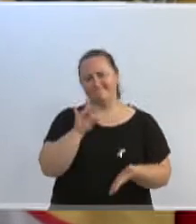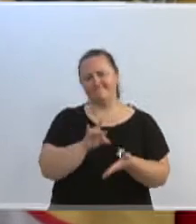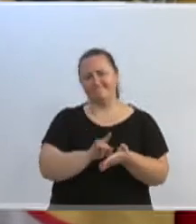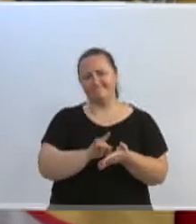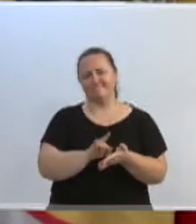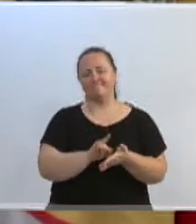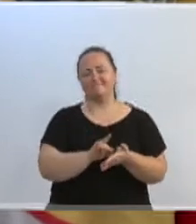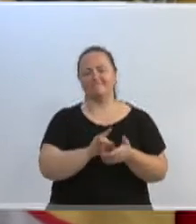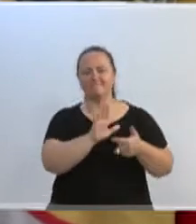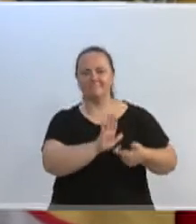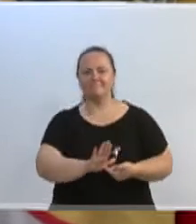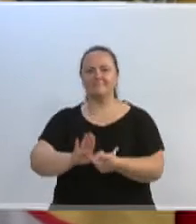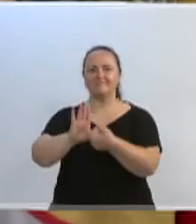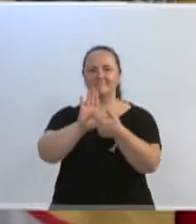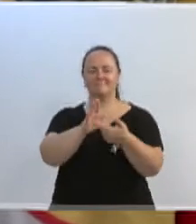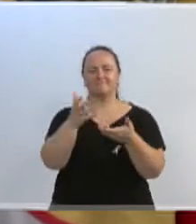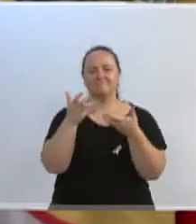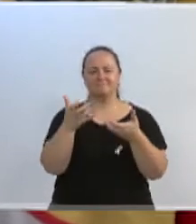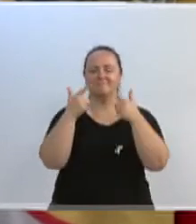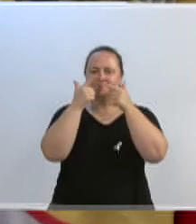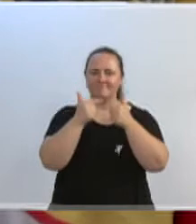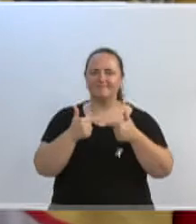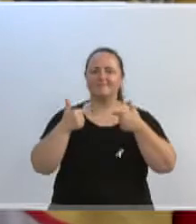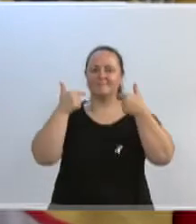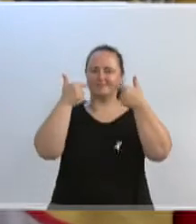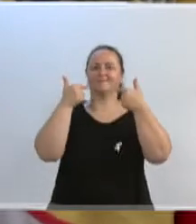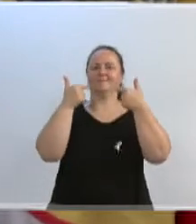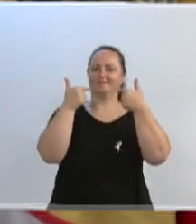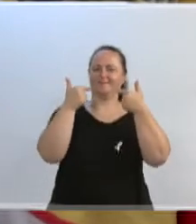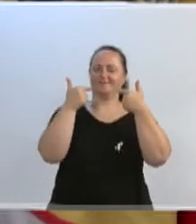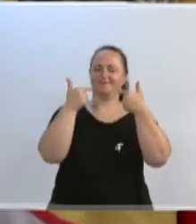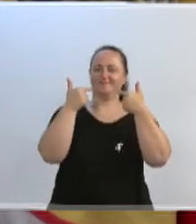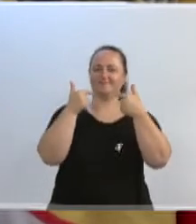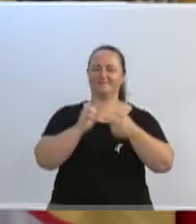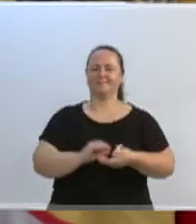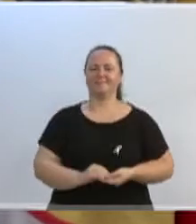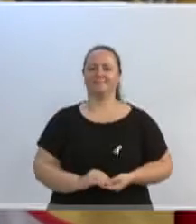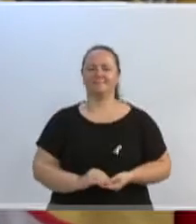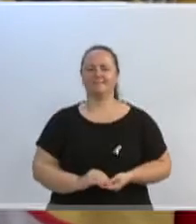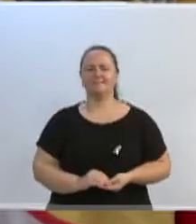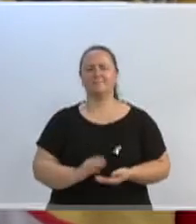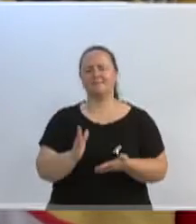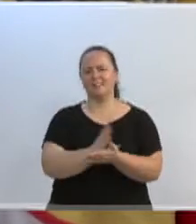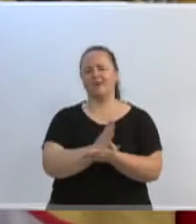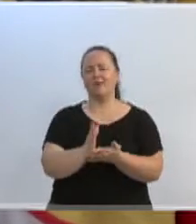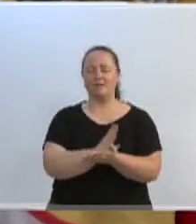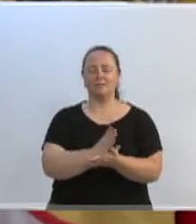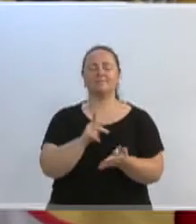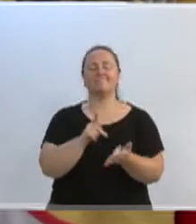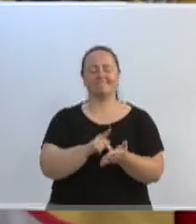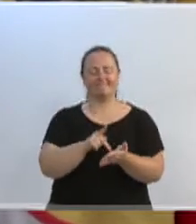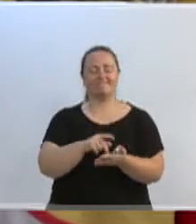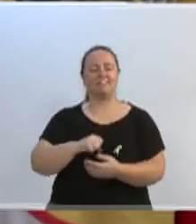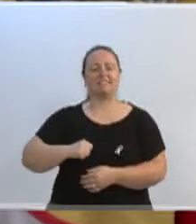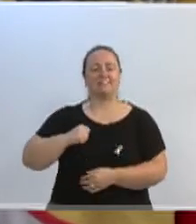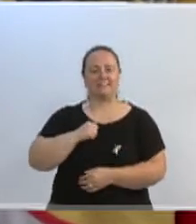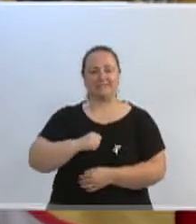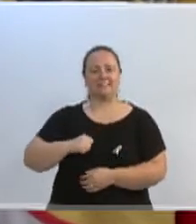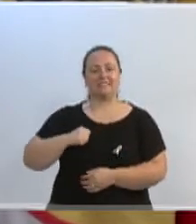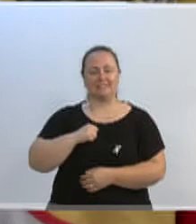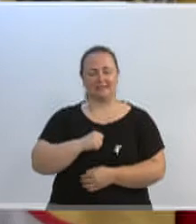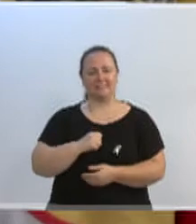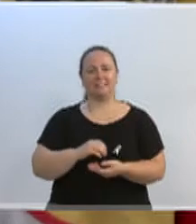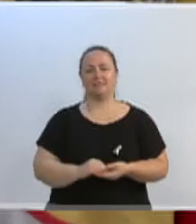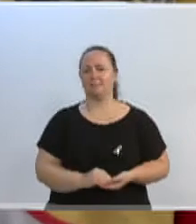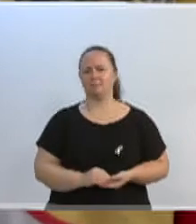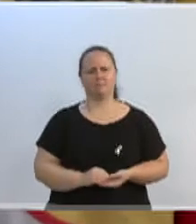fazer a sua exposição com aquele sorriso que vai deixar muitas saudades. Mas, como eu disse, não